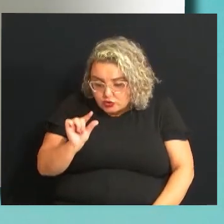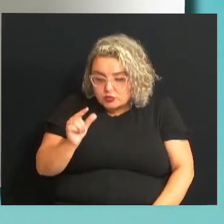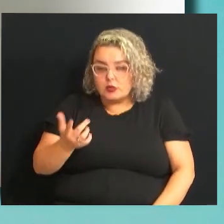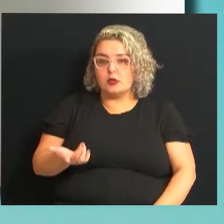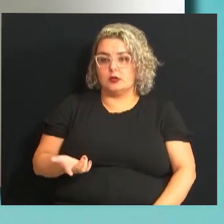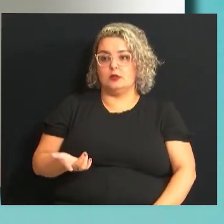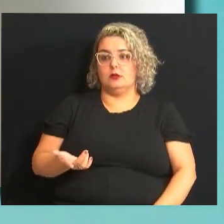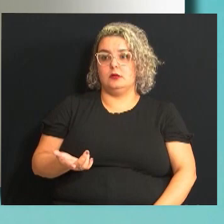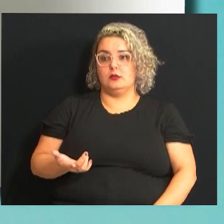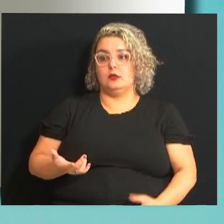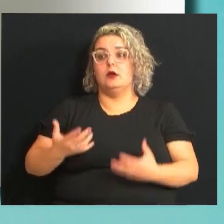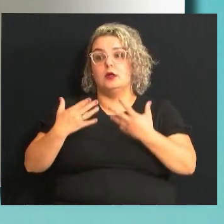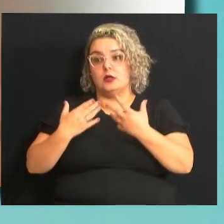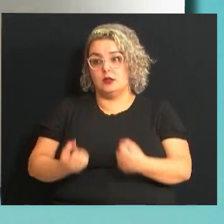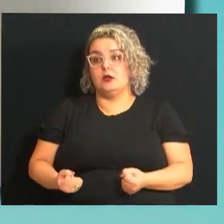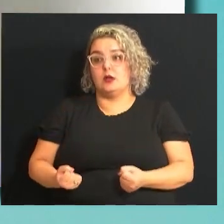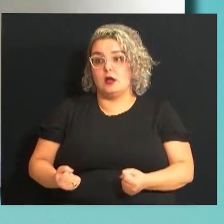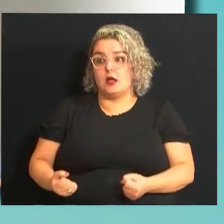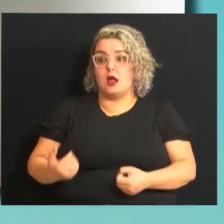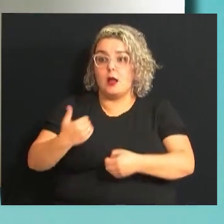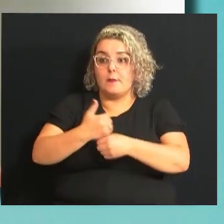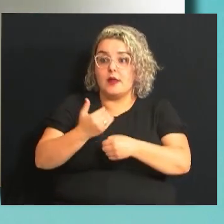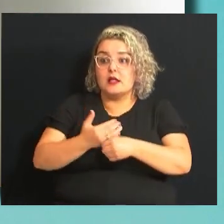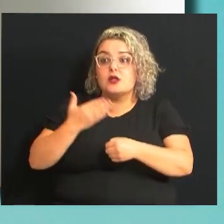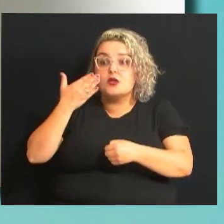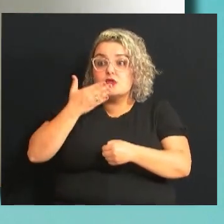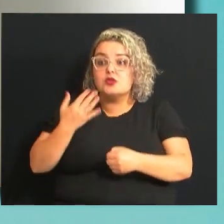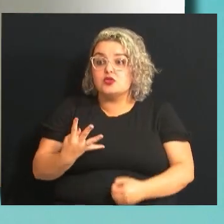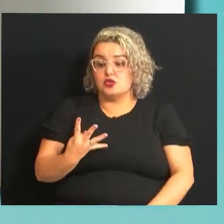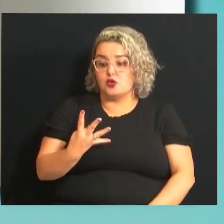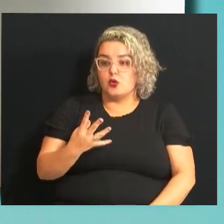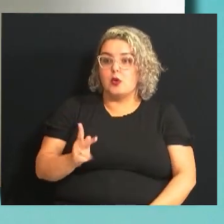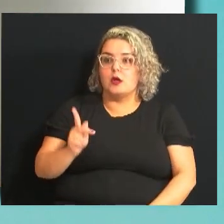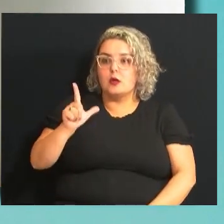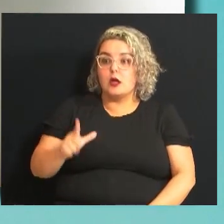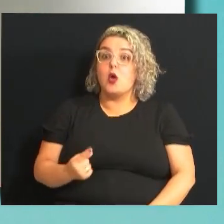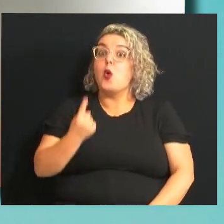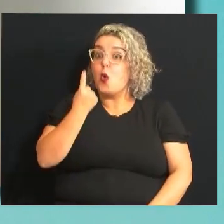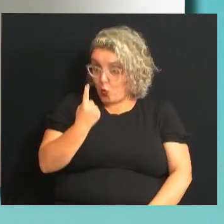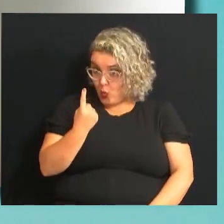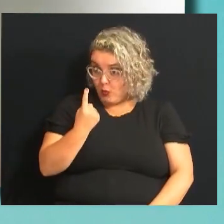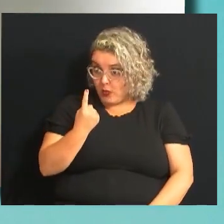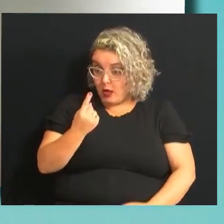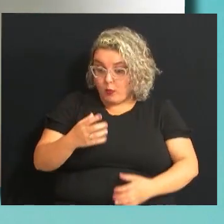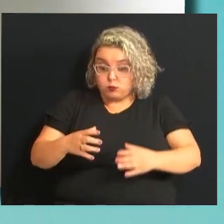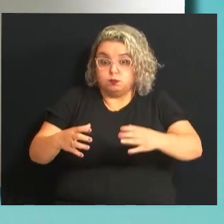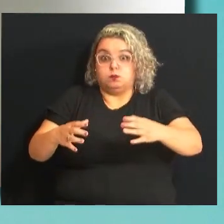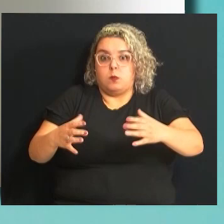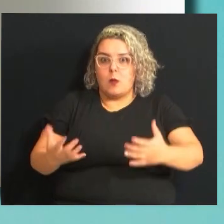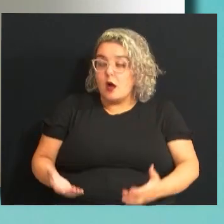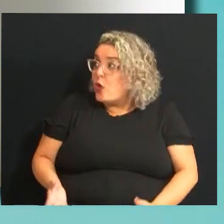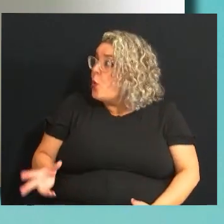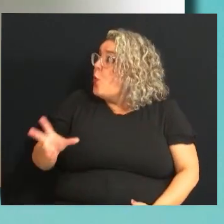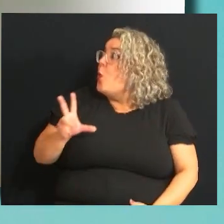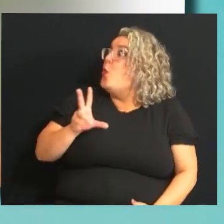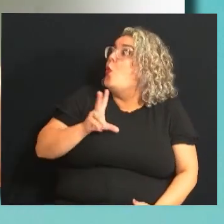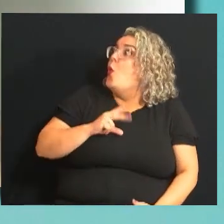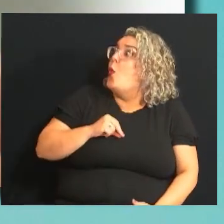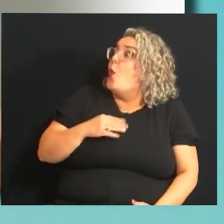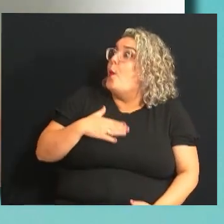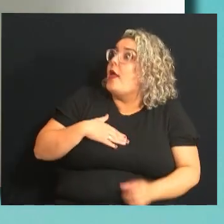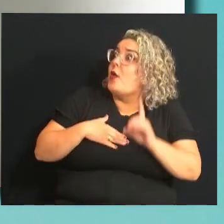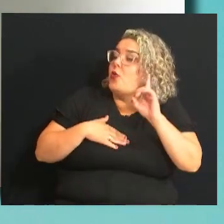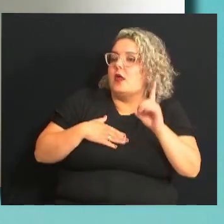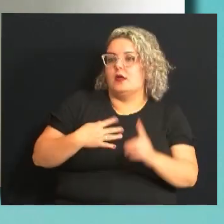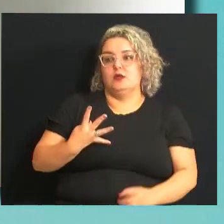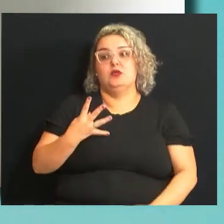limão pequeno demais, uma maçã pequena demais, a gente recebeu uma batata doce esses dias, que era uma batata doce de 4 quilos, uma